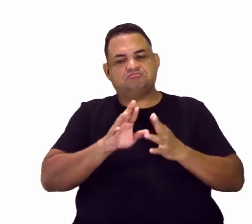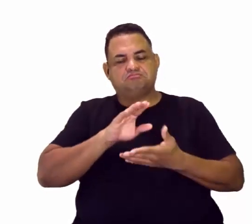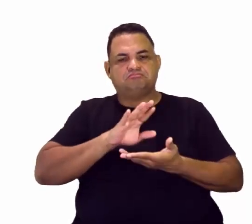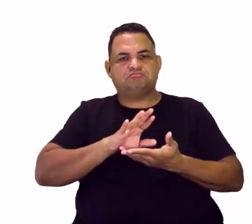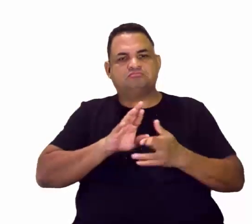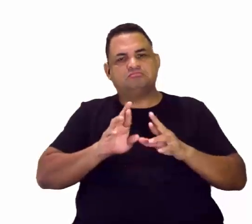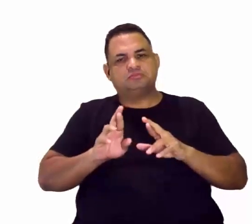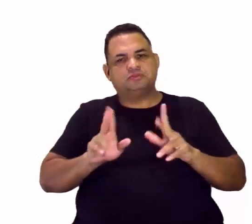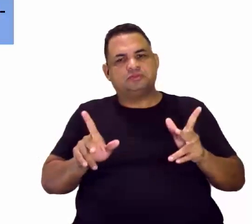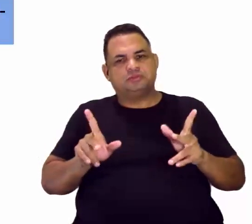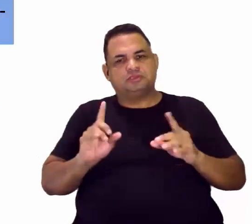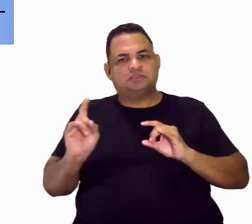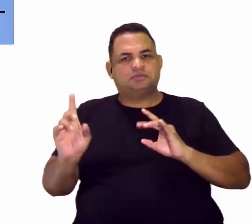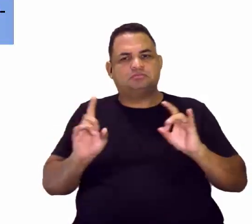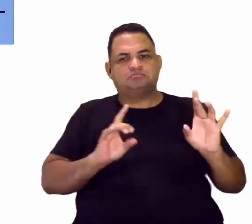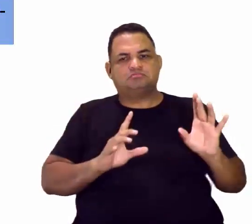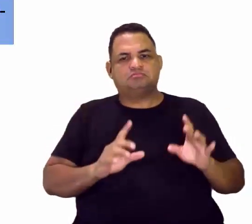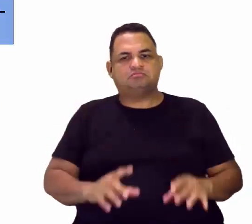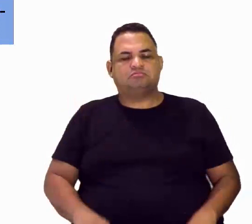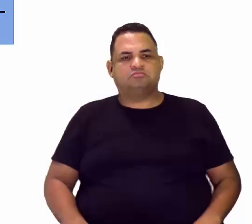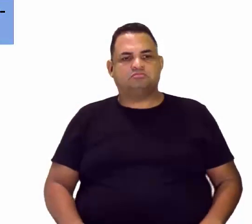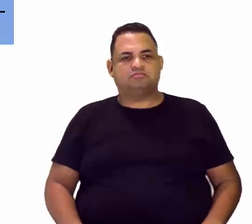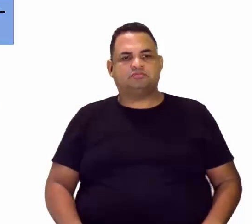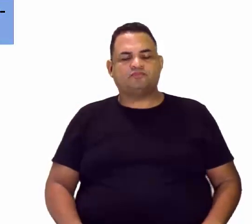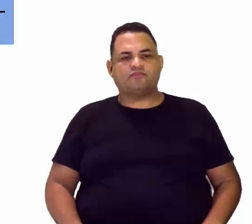seguinte ordem. Olha só.